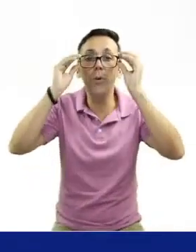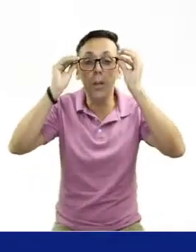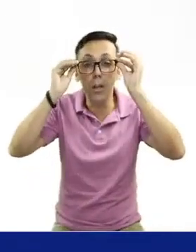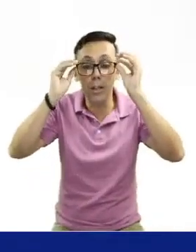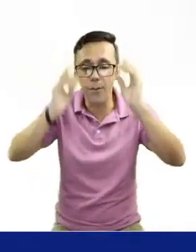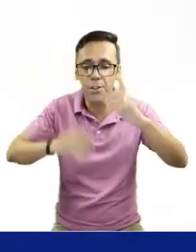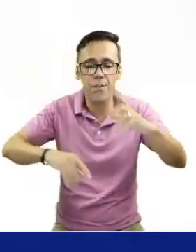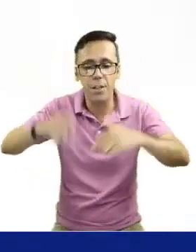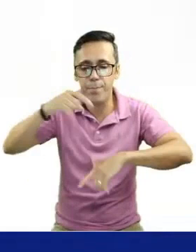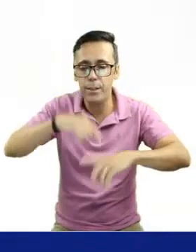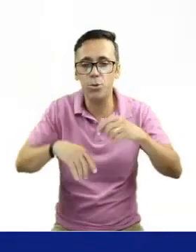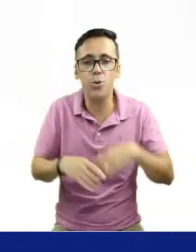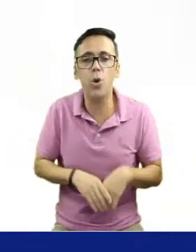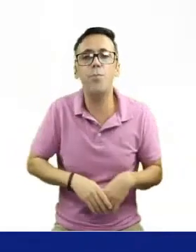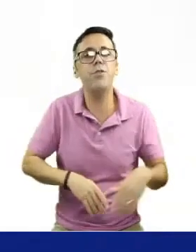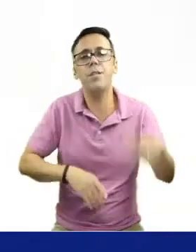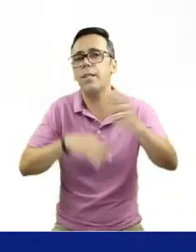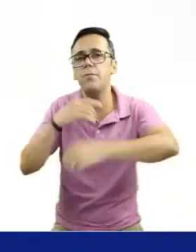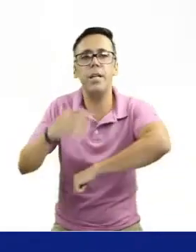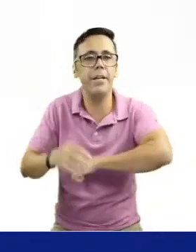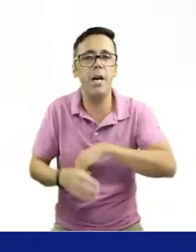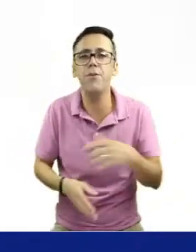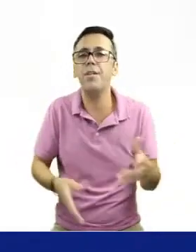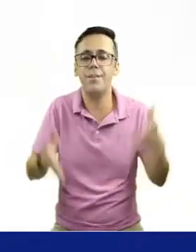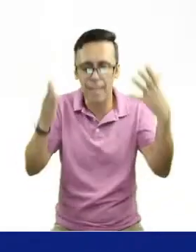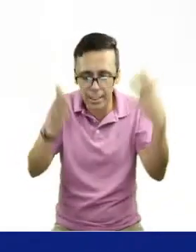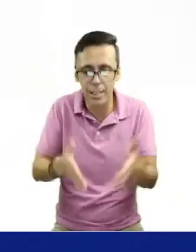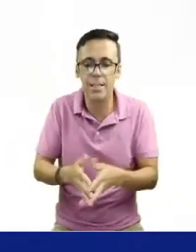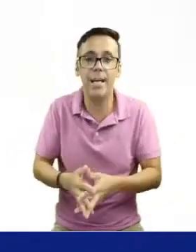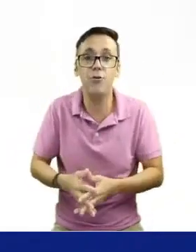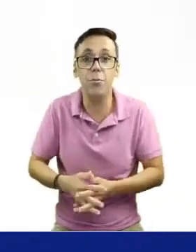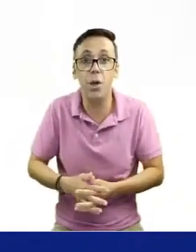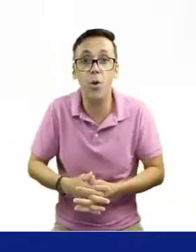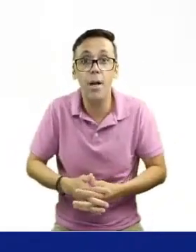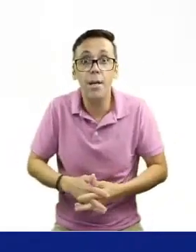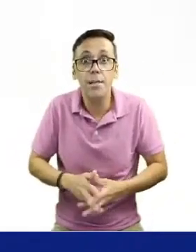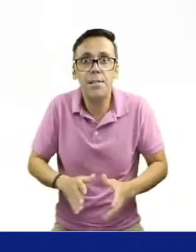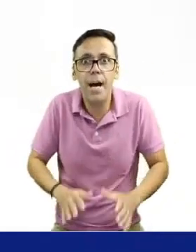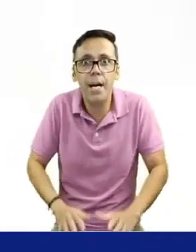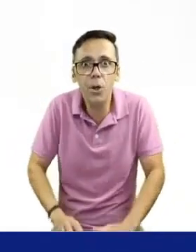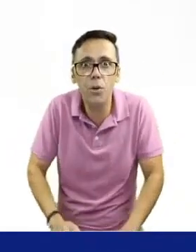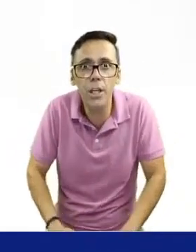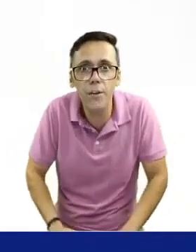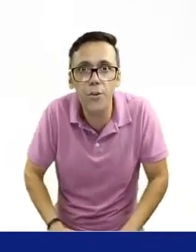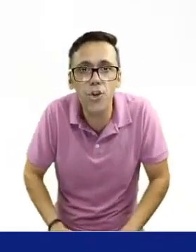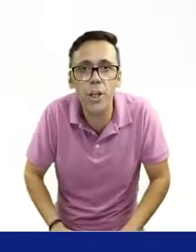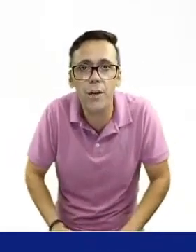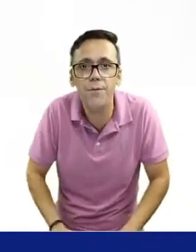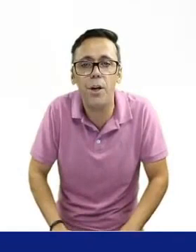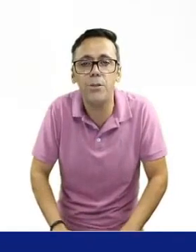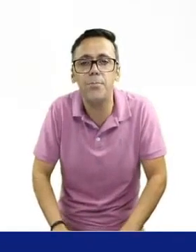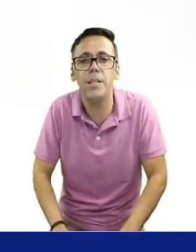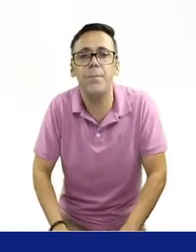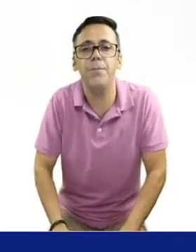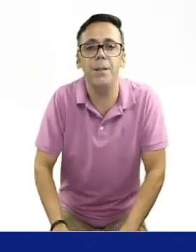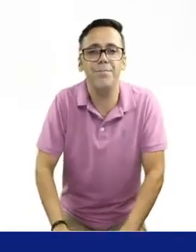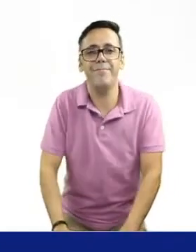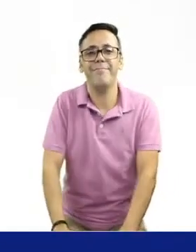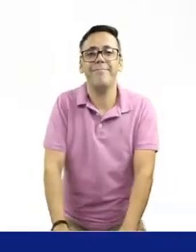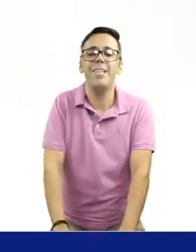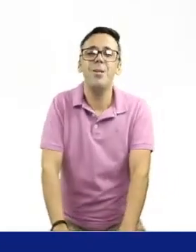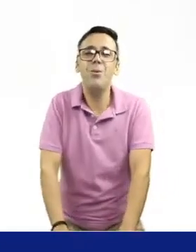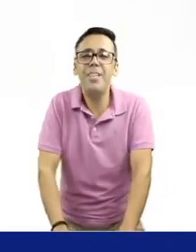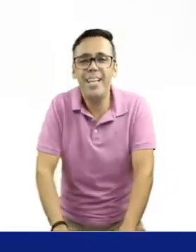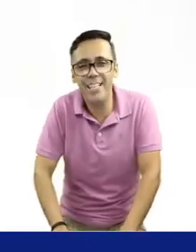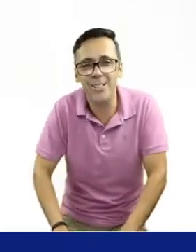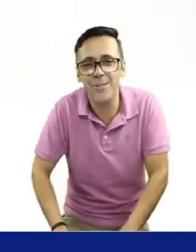você ficar aqui comigo aqui tá você que faz parte do grupo você que tá no telegram você que tá aqui nessa Live comigo saiu o livro tira foto manda para